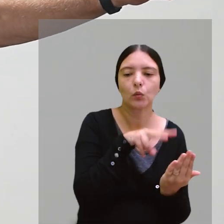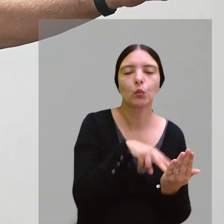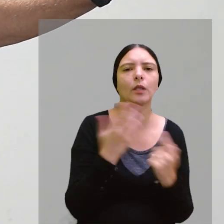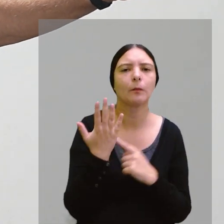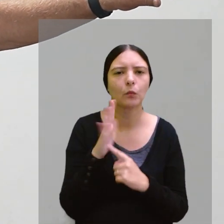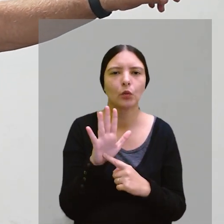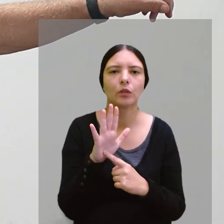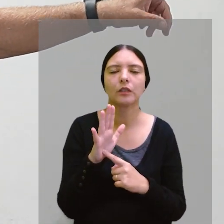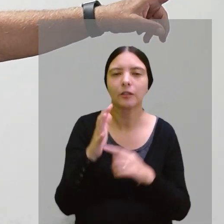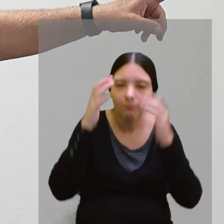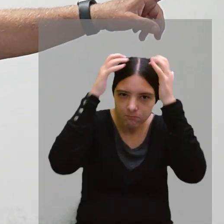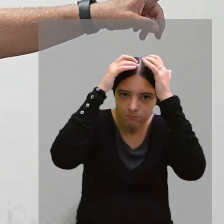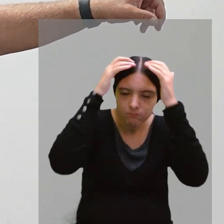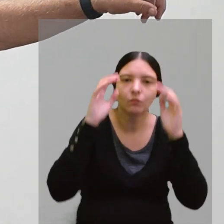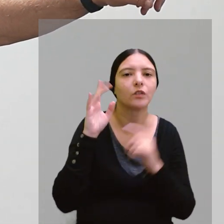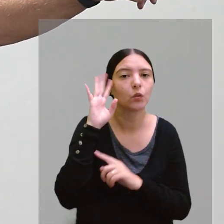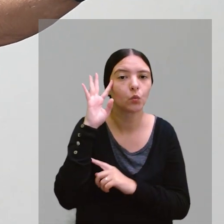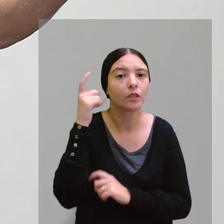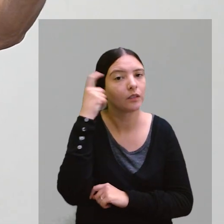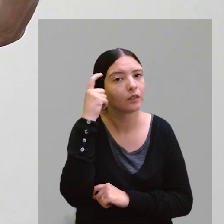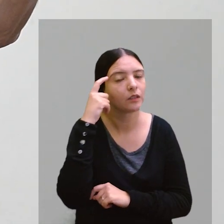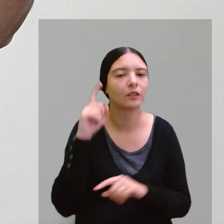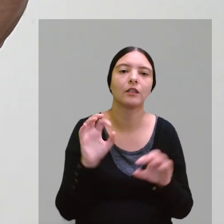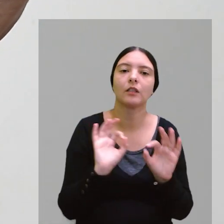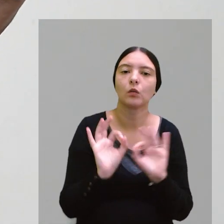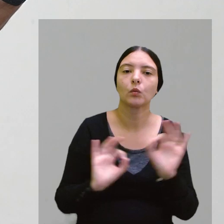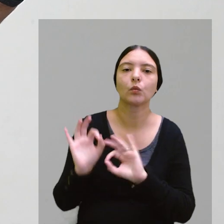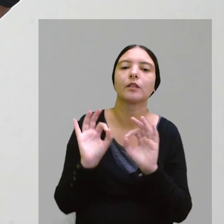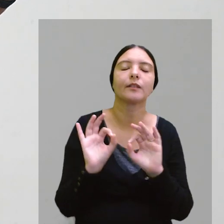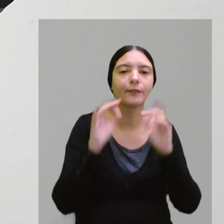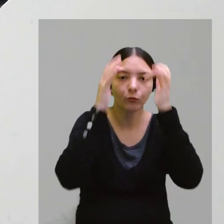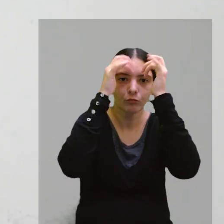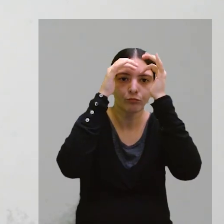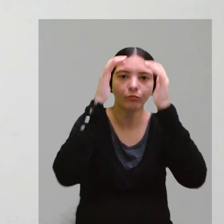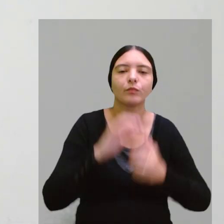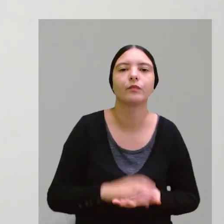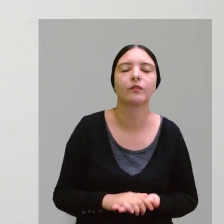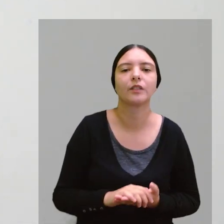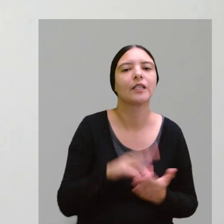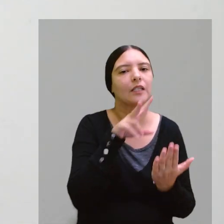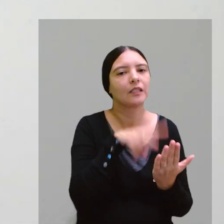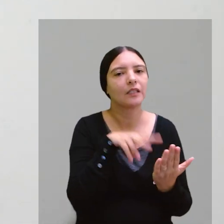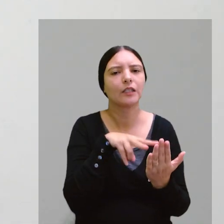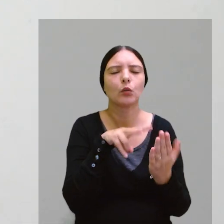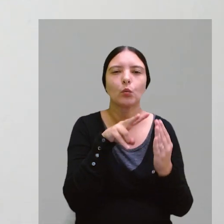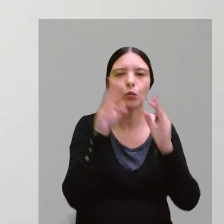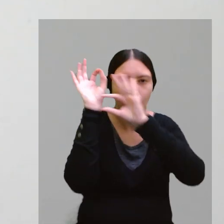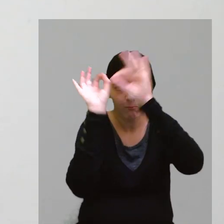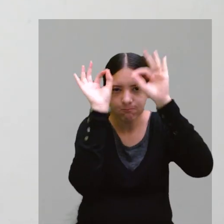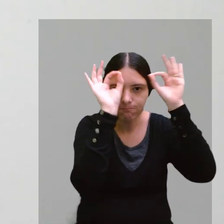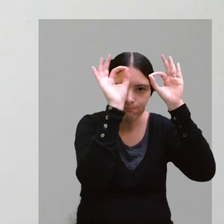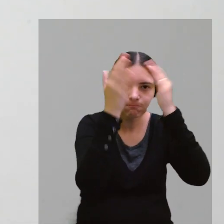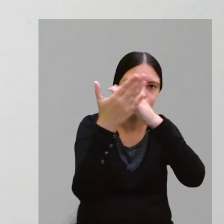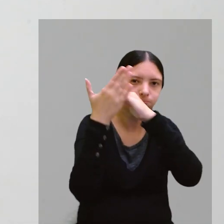a organização do córtex, não só na teoria da mente, bem como na organização do cérebro em si. A leitura ajuda a organizar o cérebro,